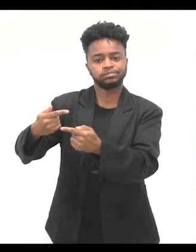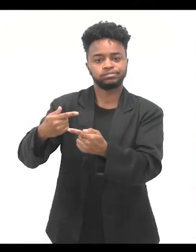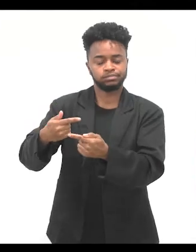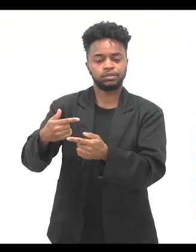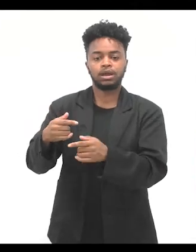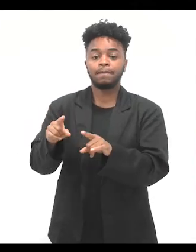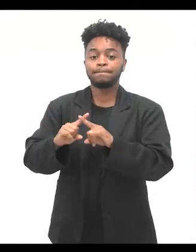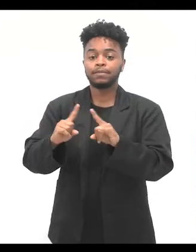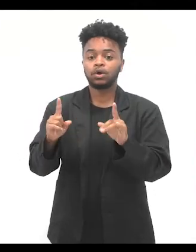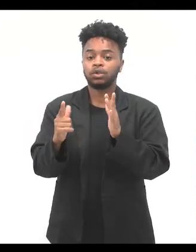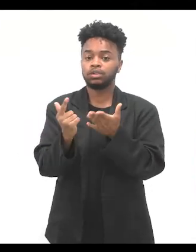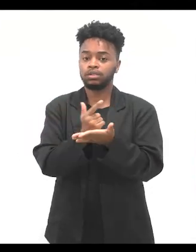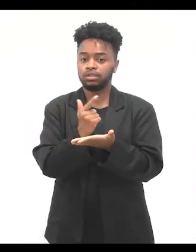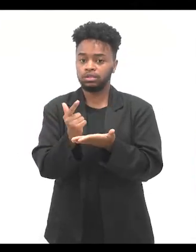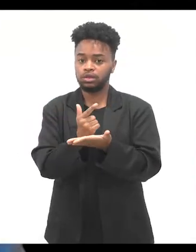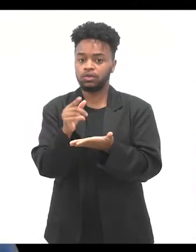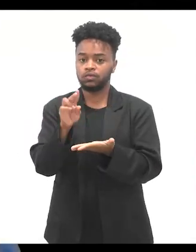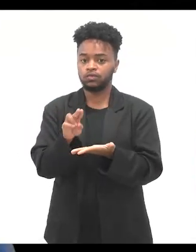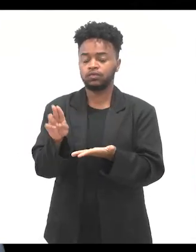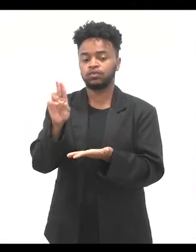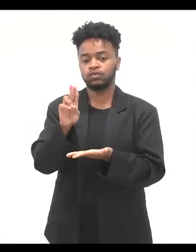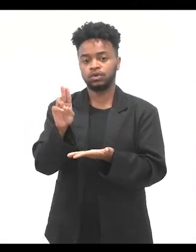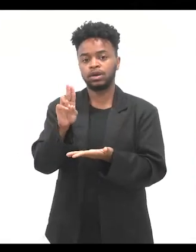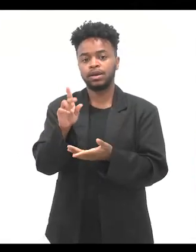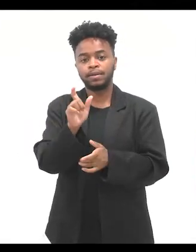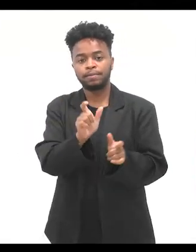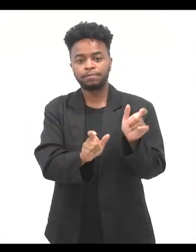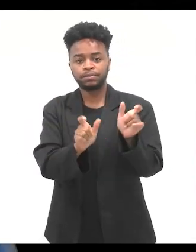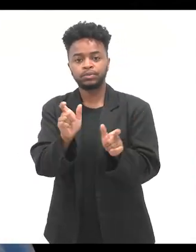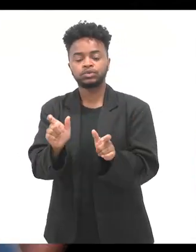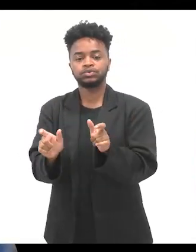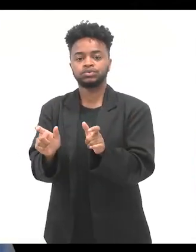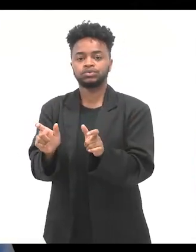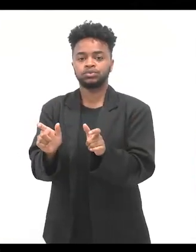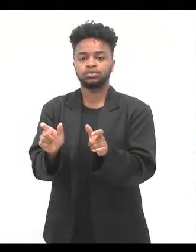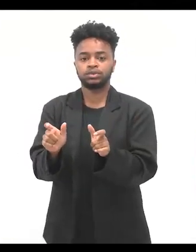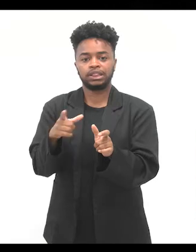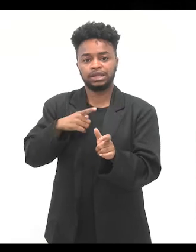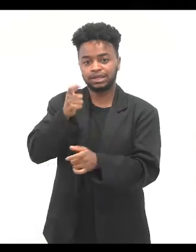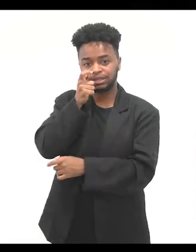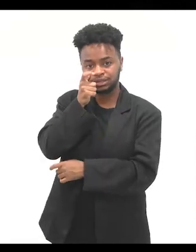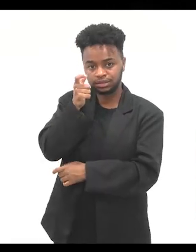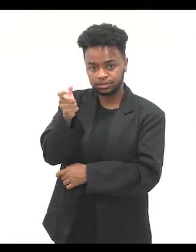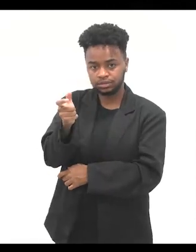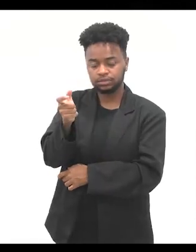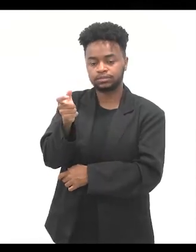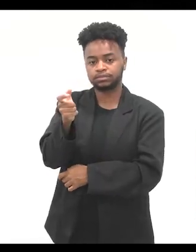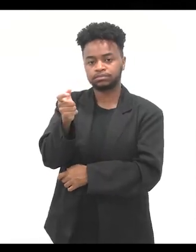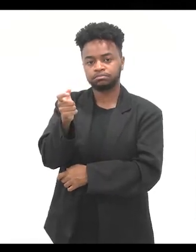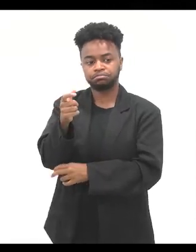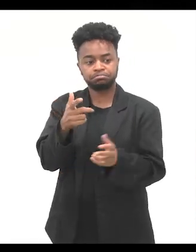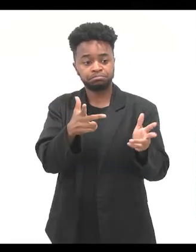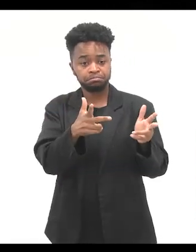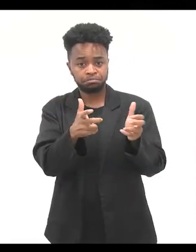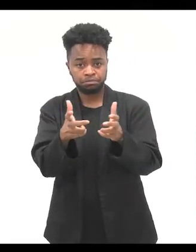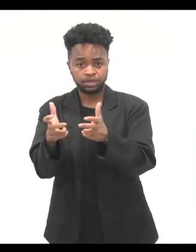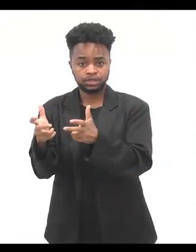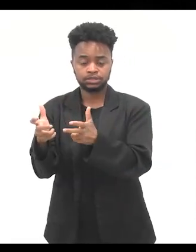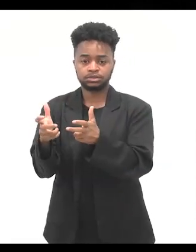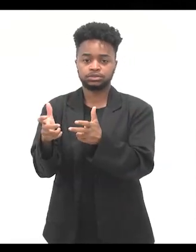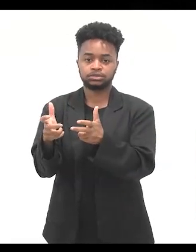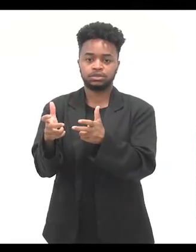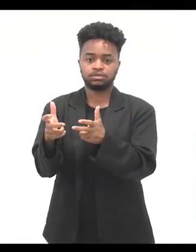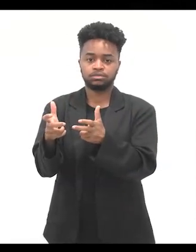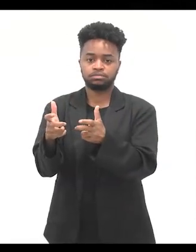livro, as pessoas que se interessam a ler ele, vai ver que a